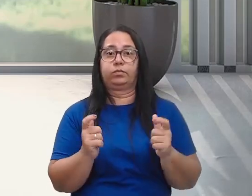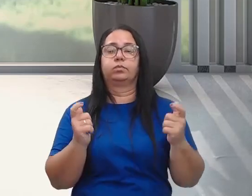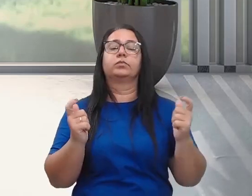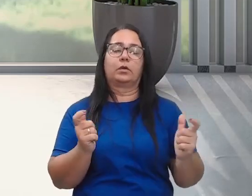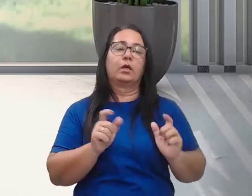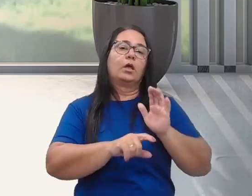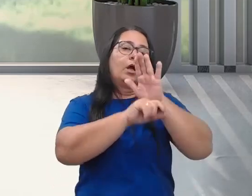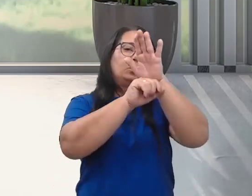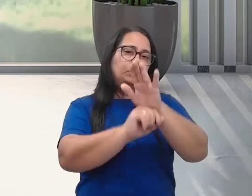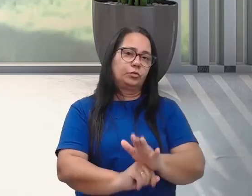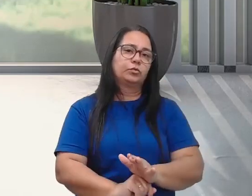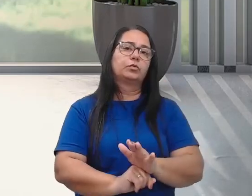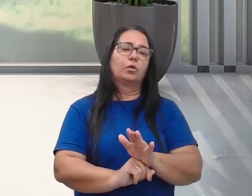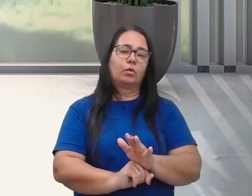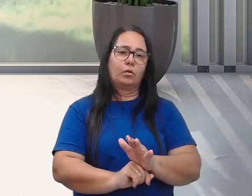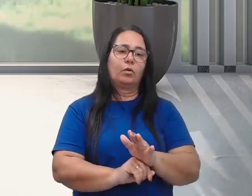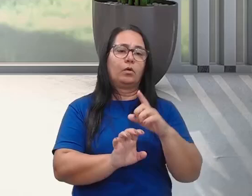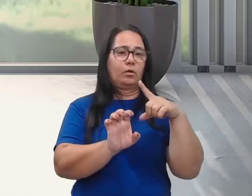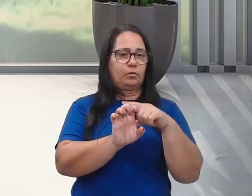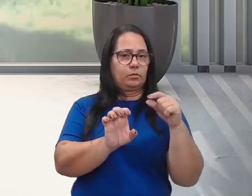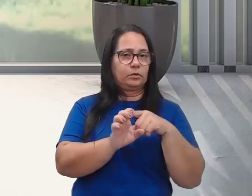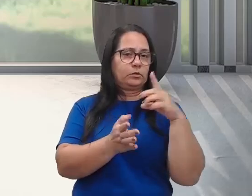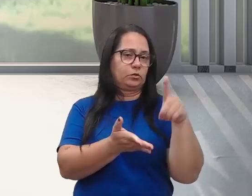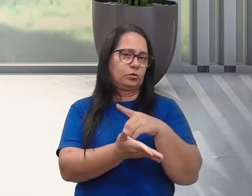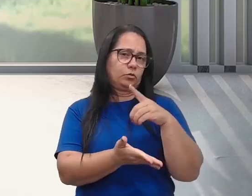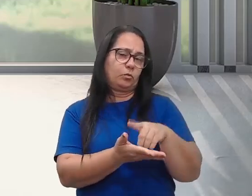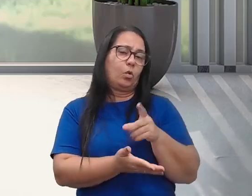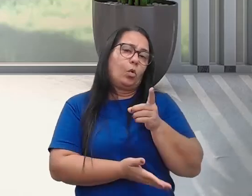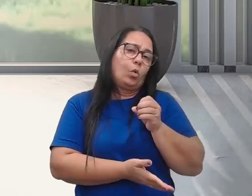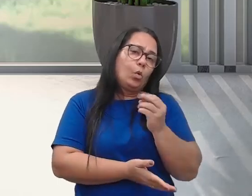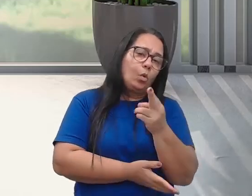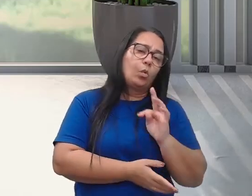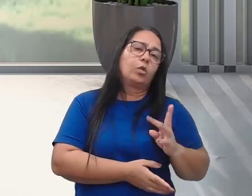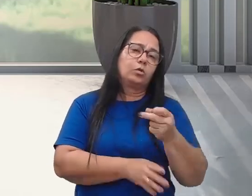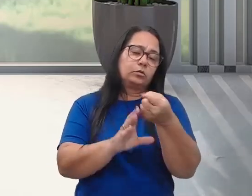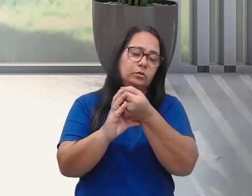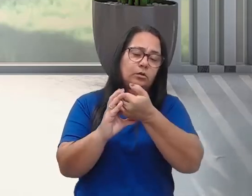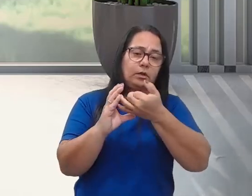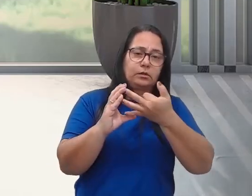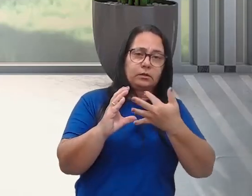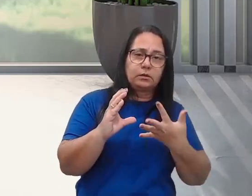no empreendedorismo digital? Ou todas as características ficaram ali meio que